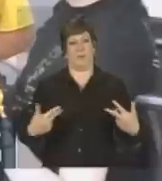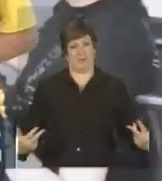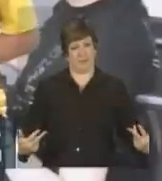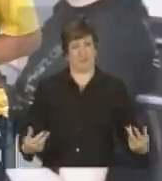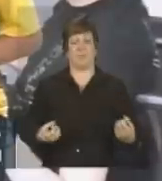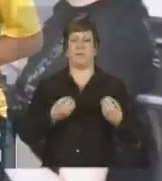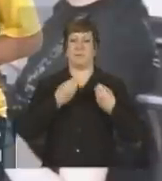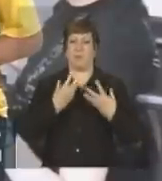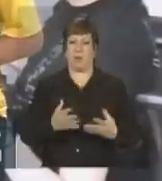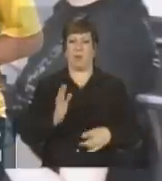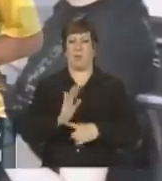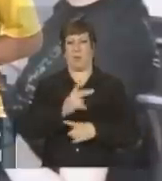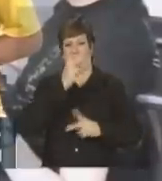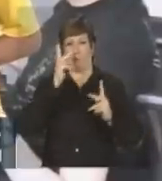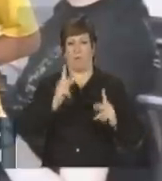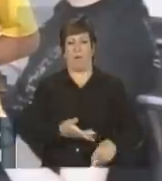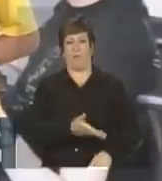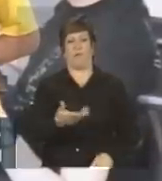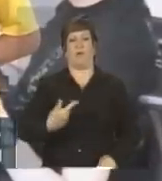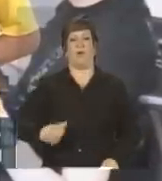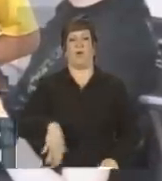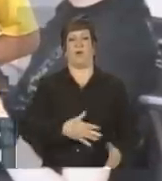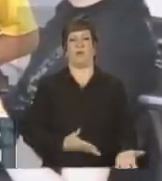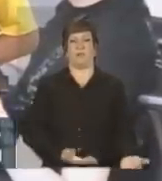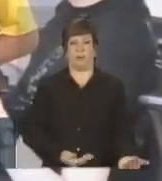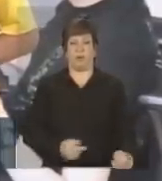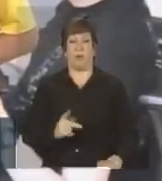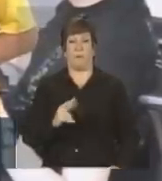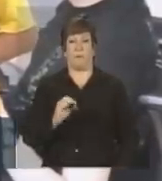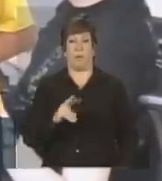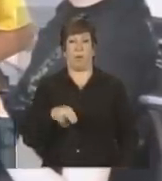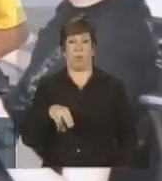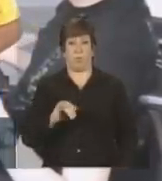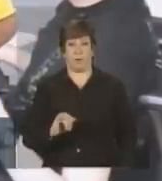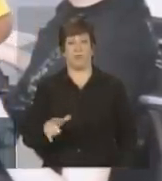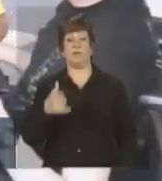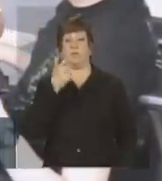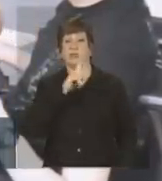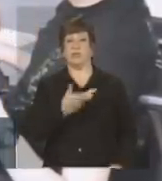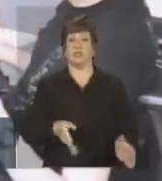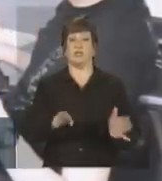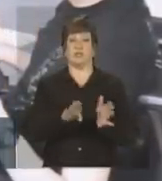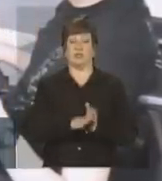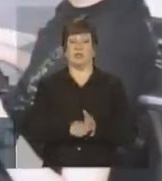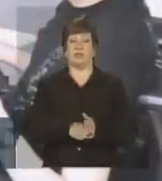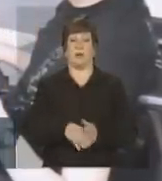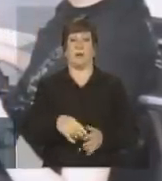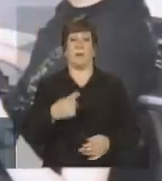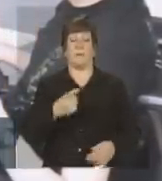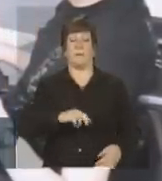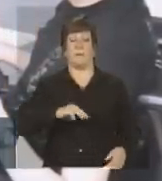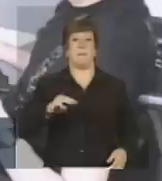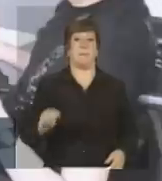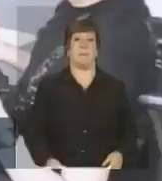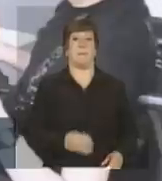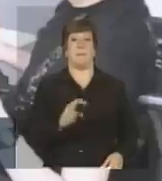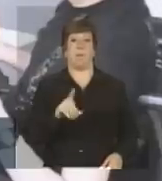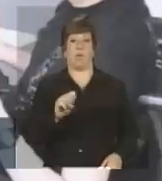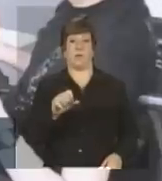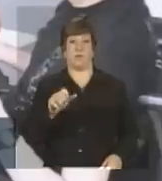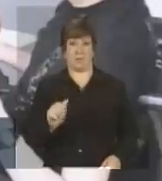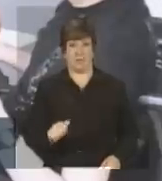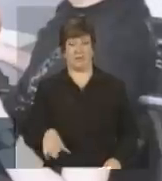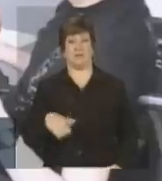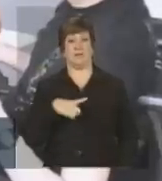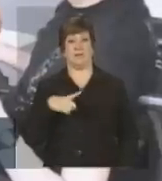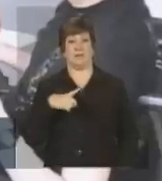de conquistas para o nosso povo, para a nossa juventude. O ProUni, que chega à sua milionésima bolsa, é o maior